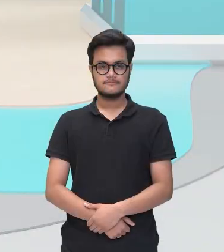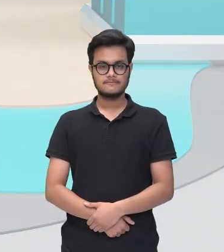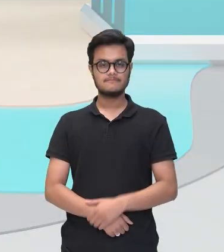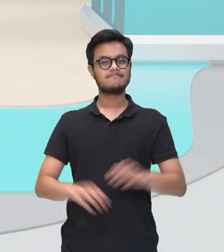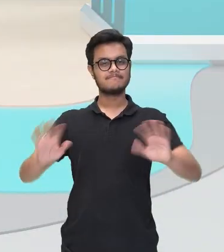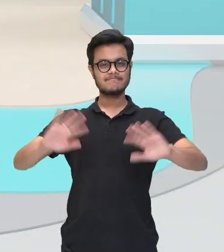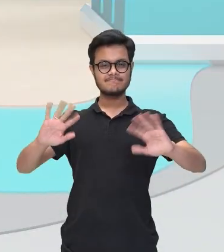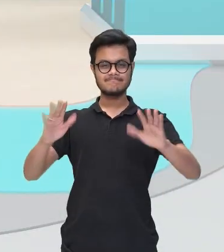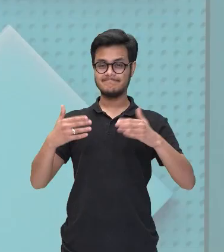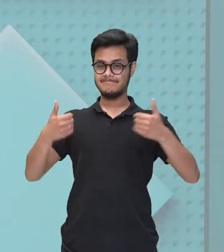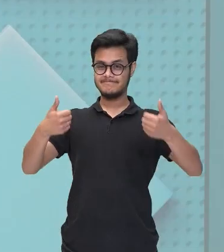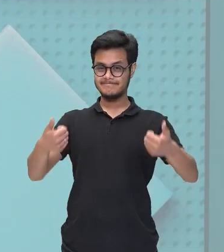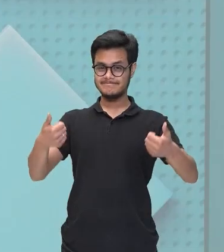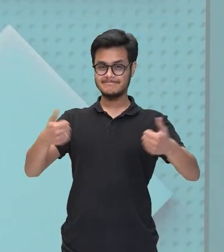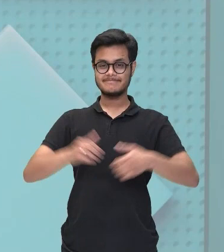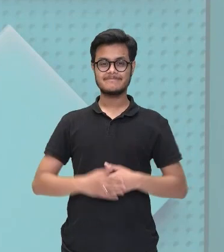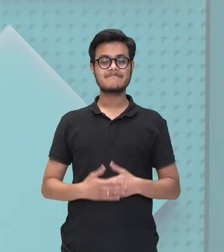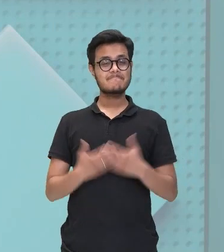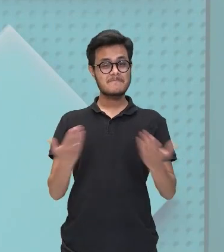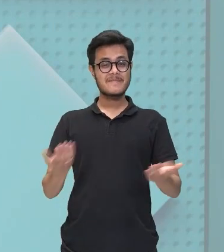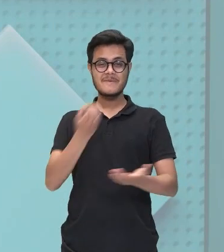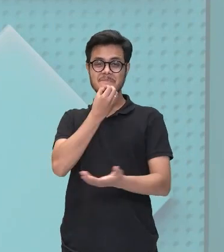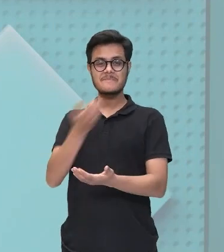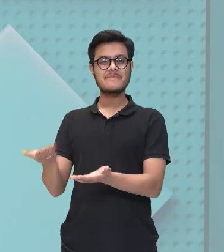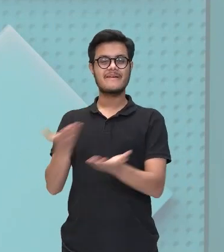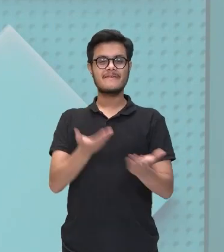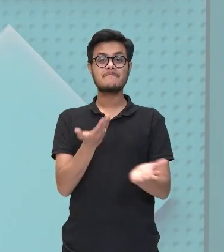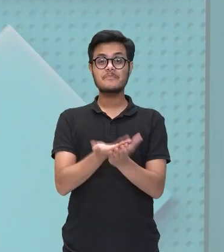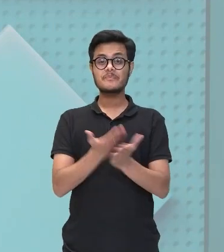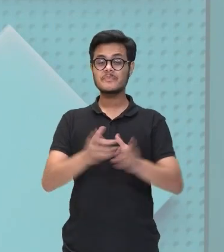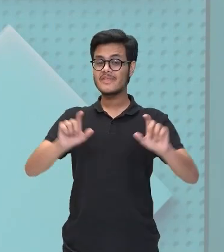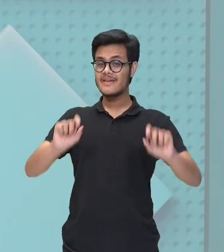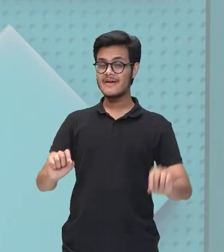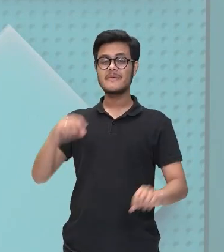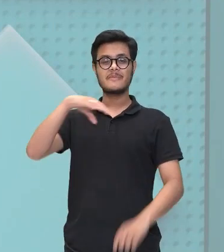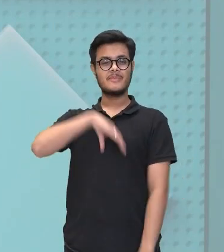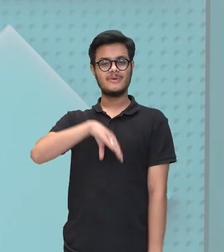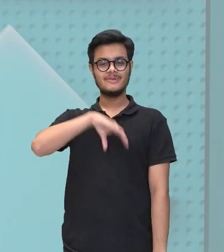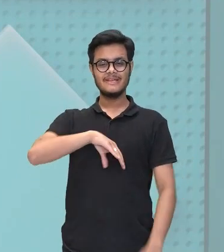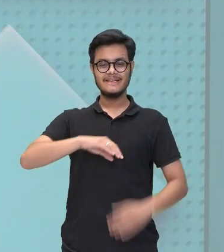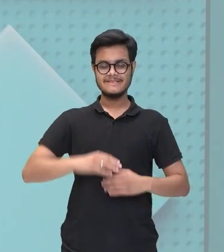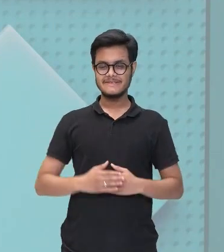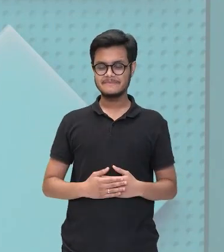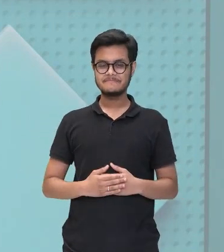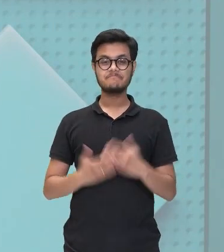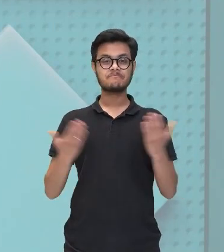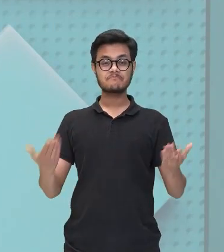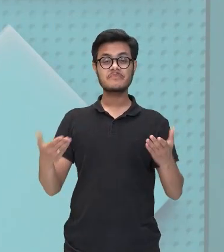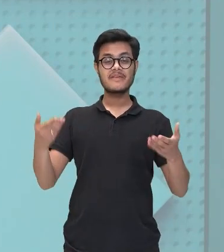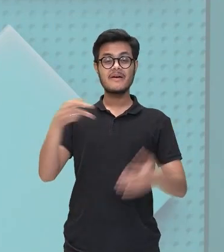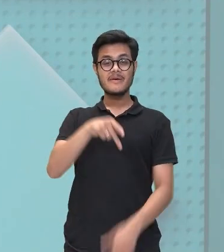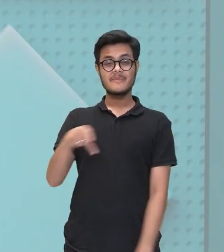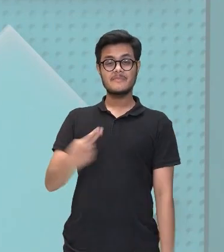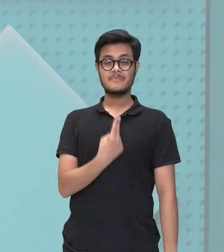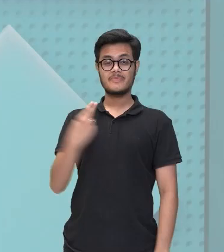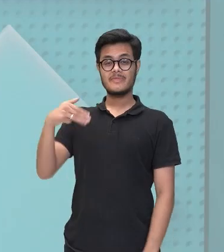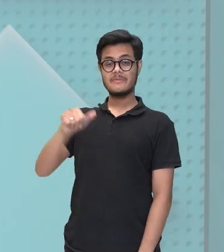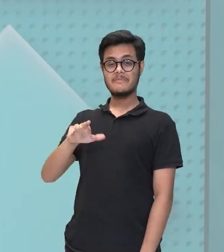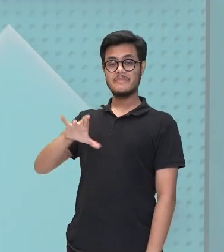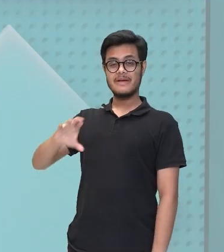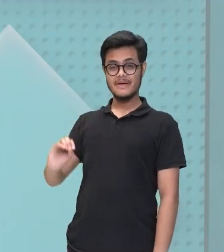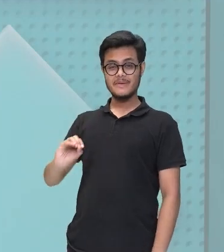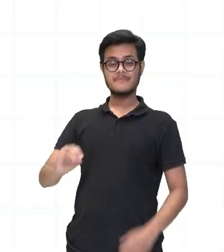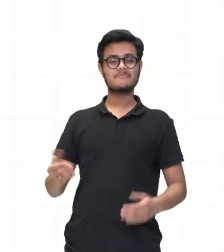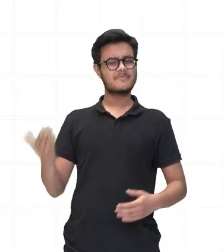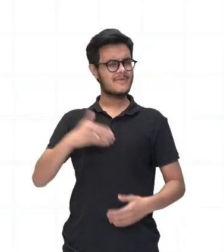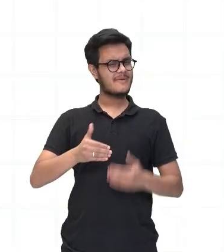Olá, tudo bem? Sejam bem-vindos a mais uma aula de língua portuguesa. Eu sou o professor Mário. Vamos